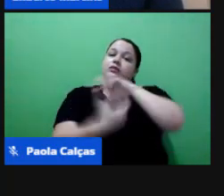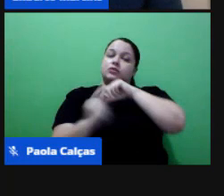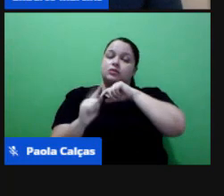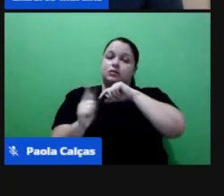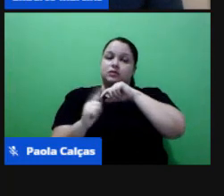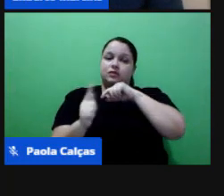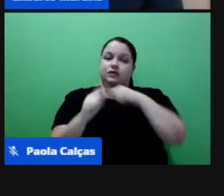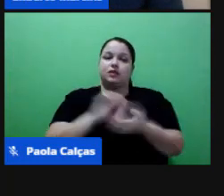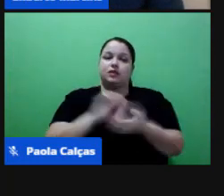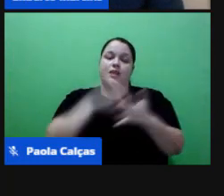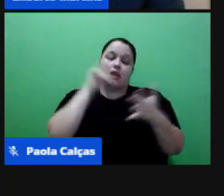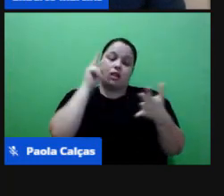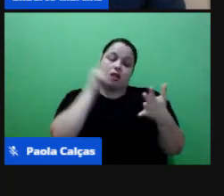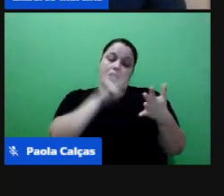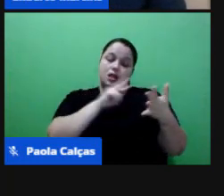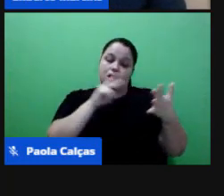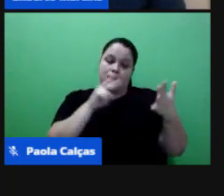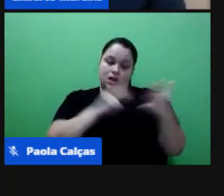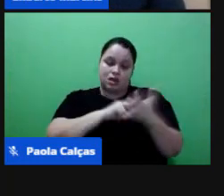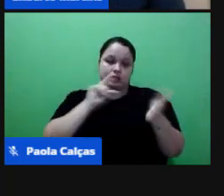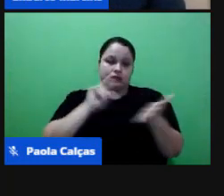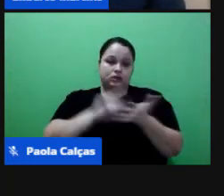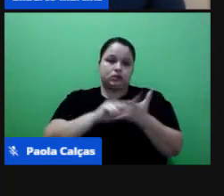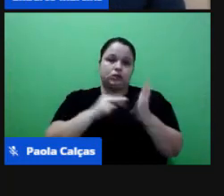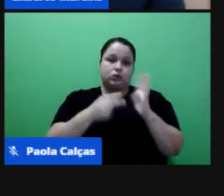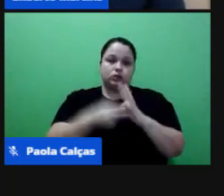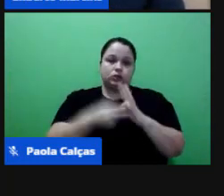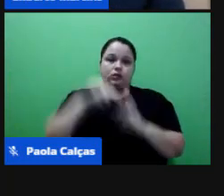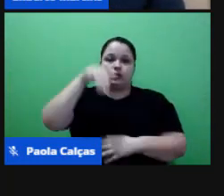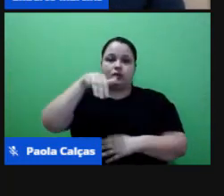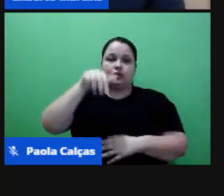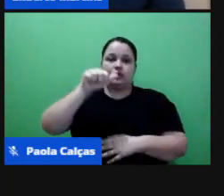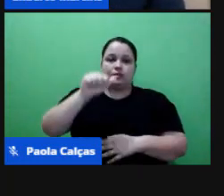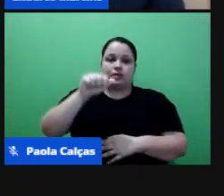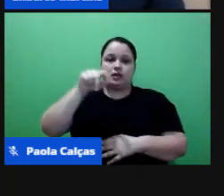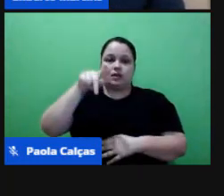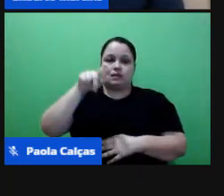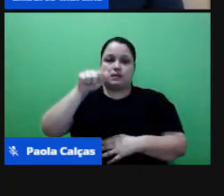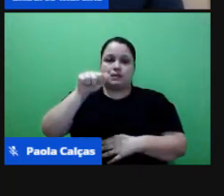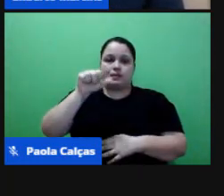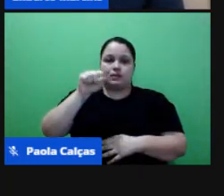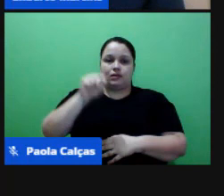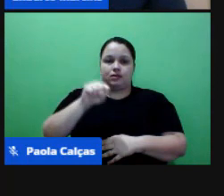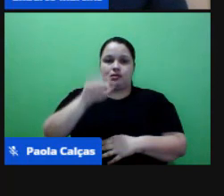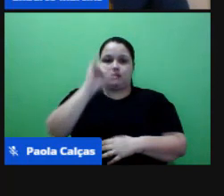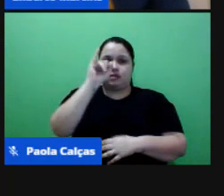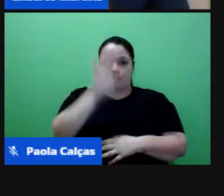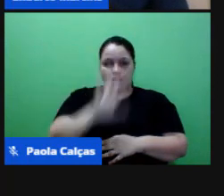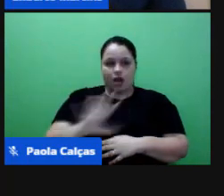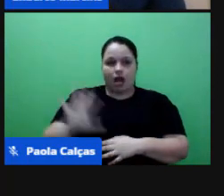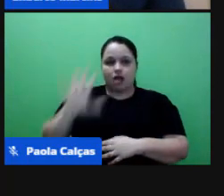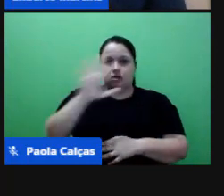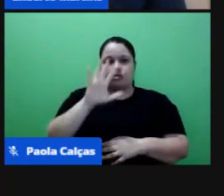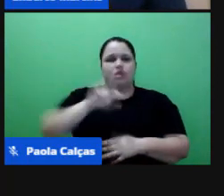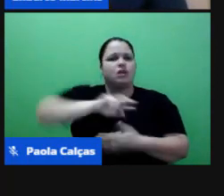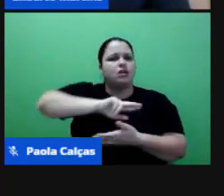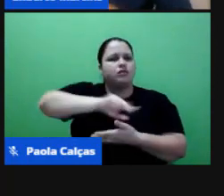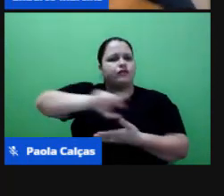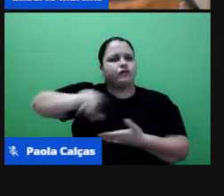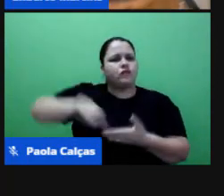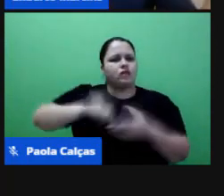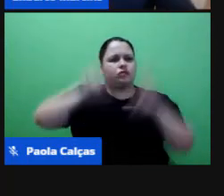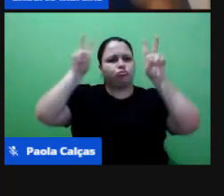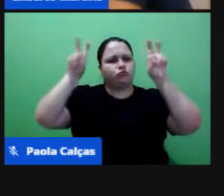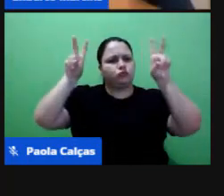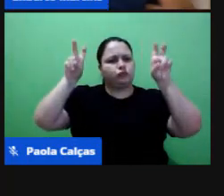é ler e interpretar mapas de diferentes temáticas, ok? A interpretação de mapas